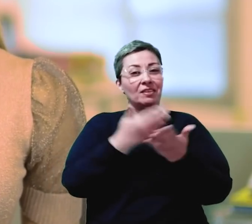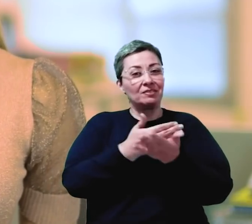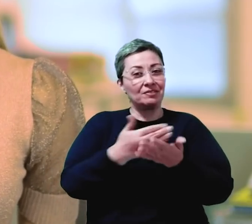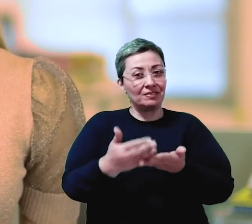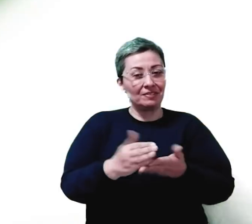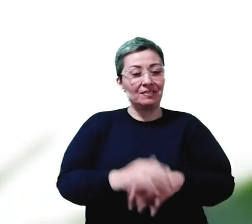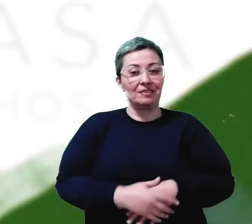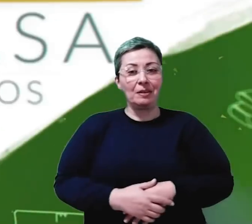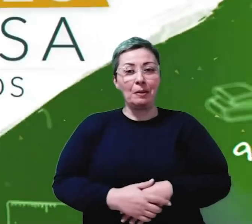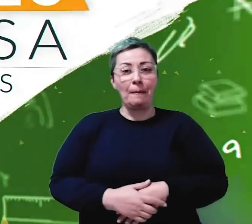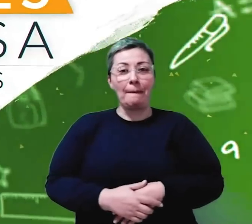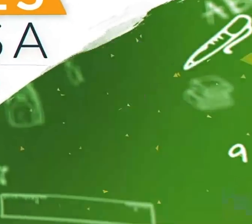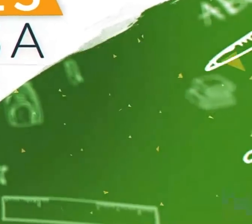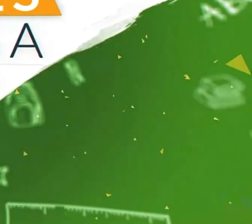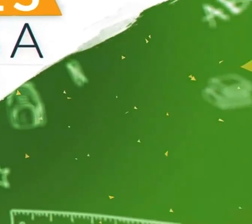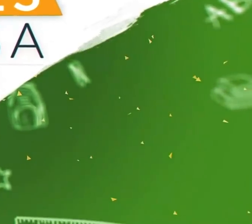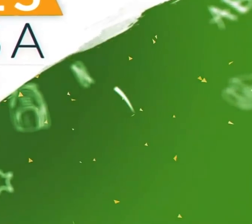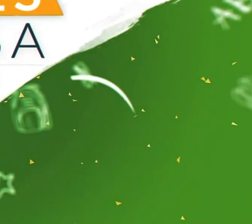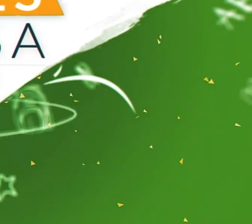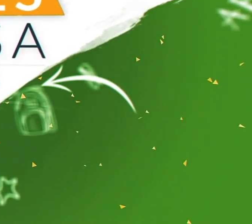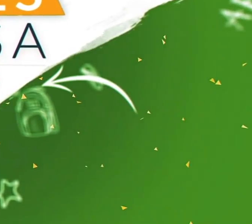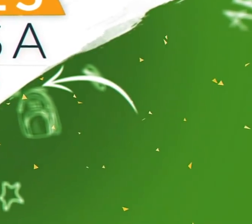começar.